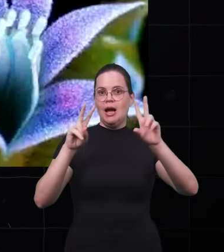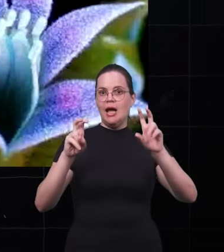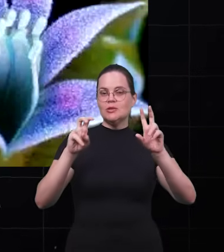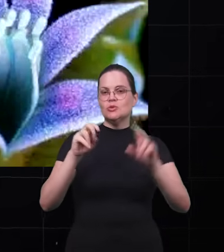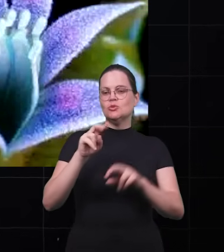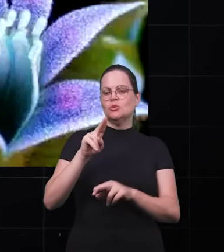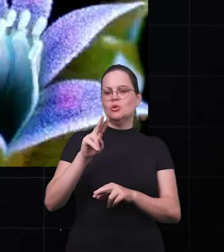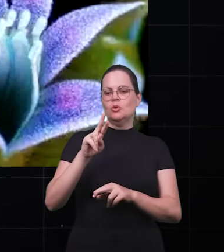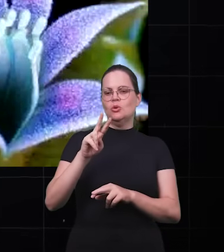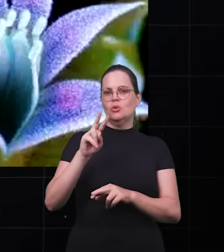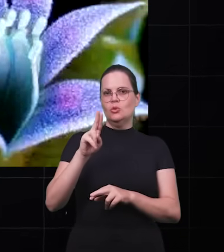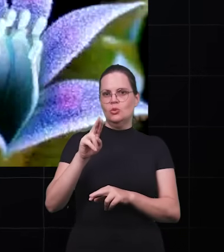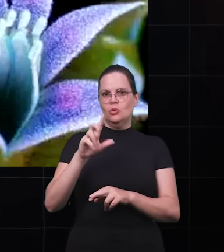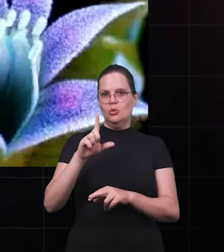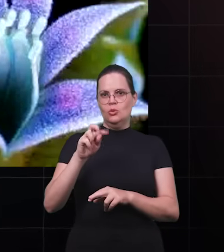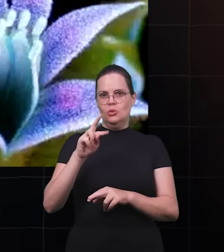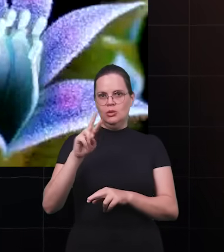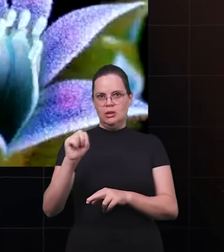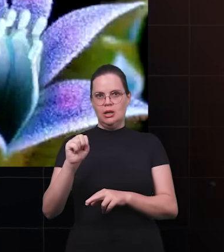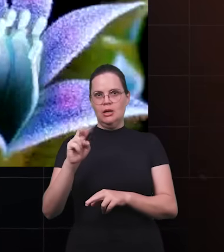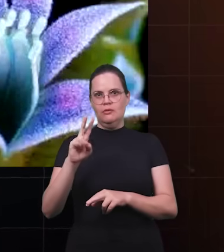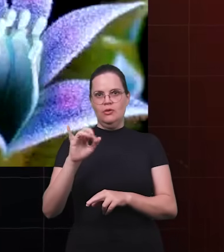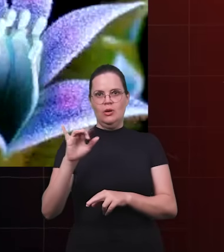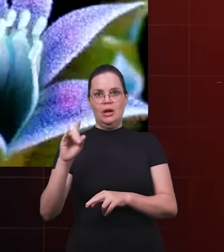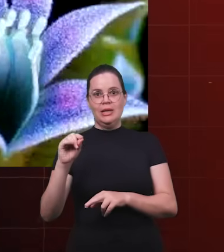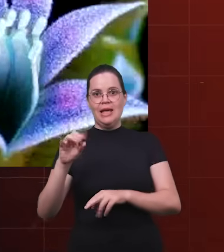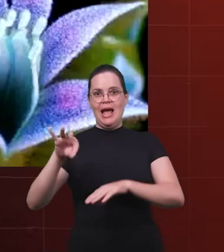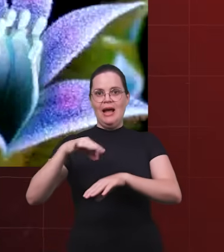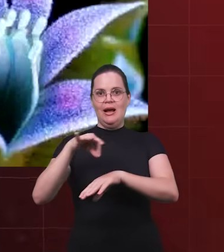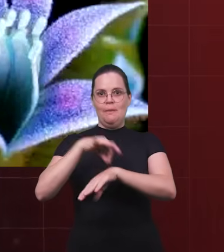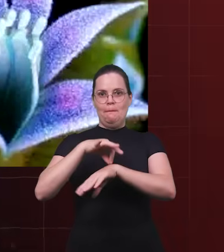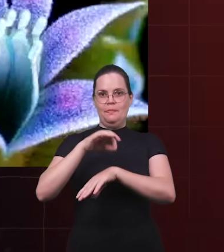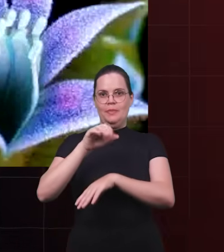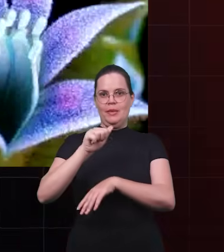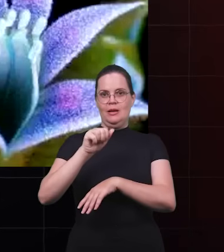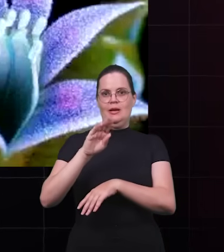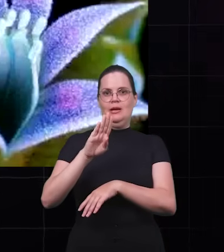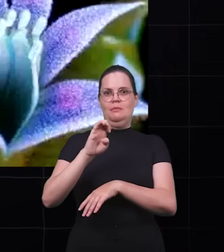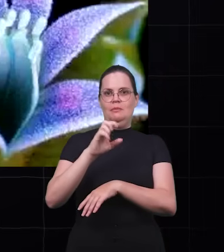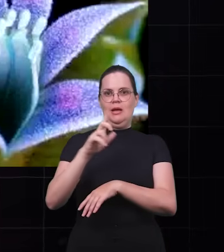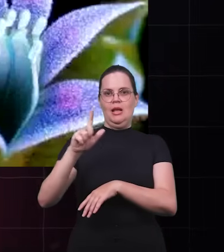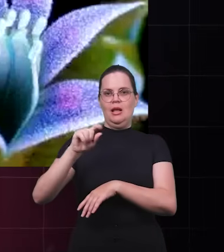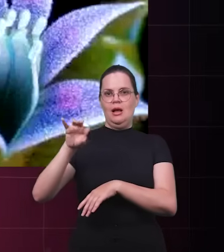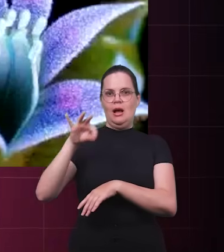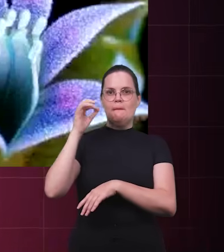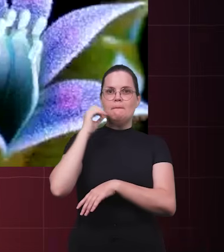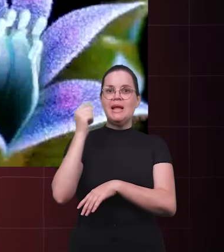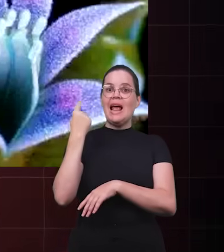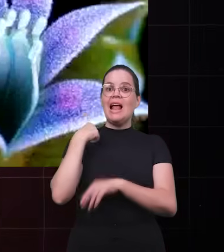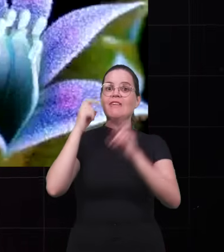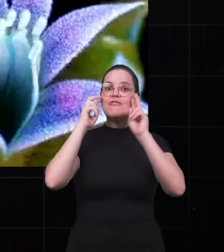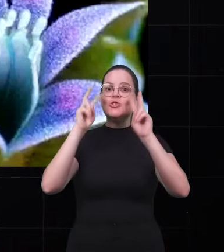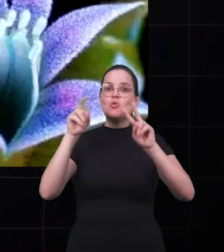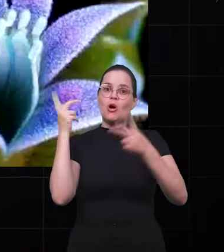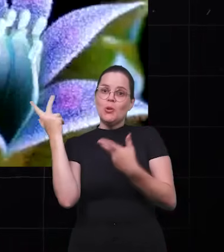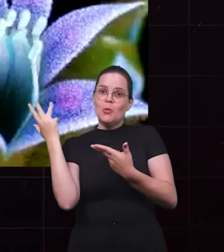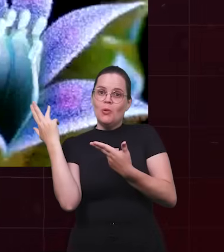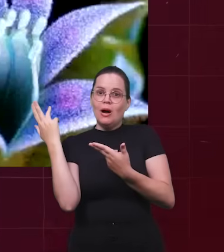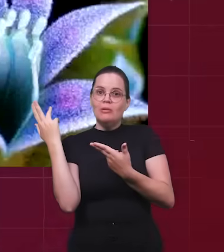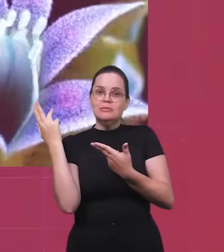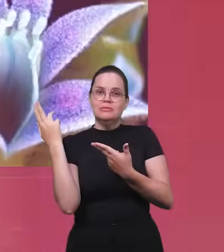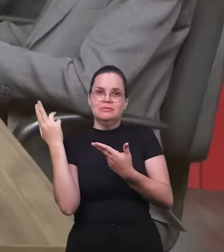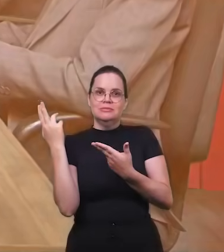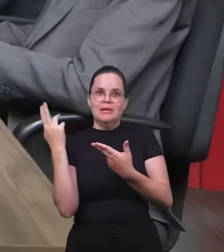as abelhas, elas vão enxergar as cores das flores mais ou menos desse modo. Nós não podemos cravar que é